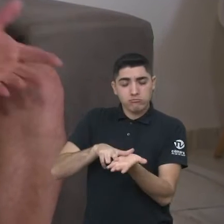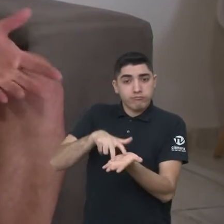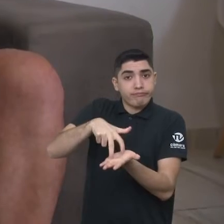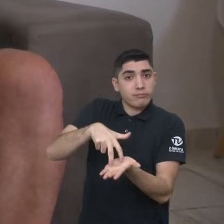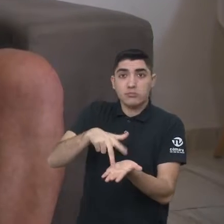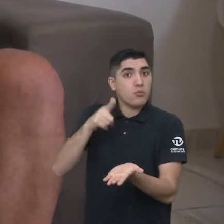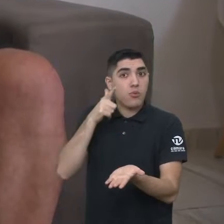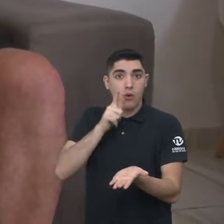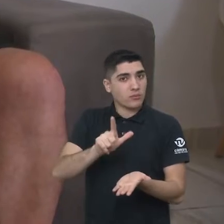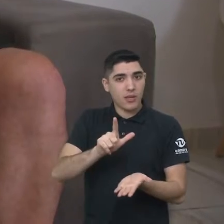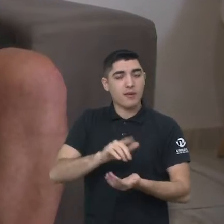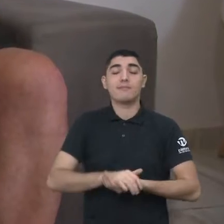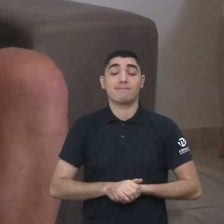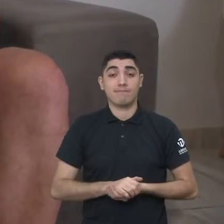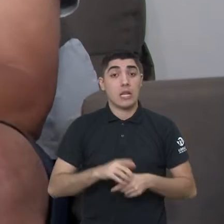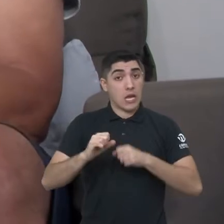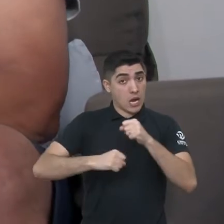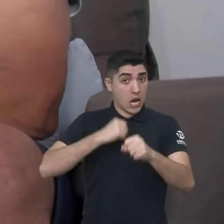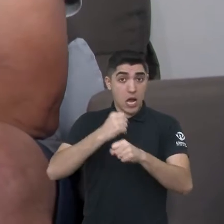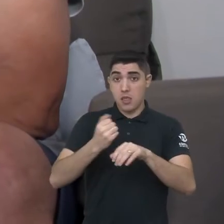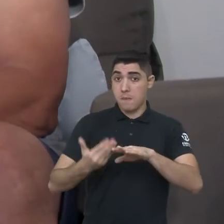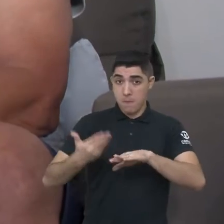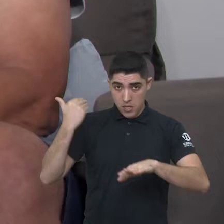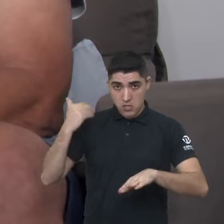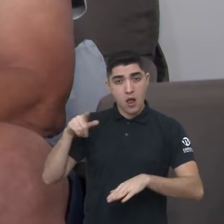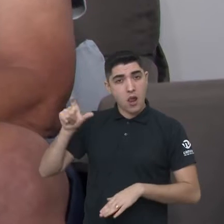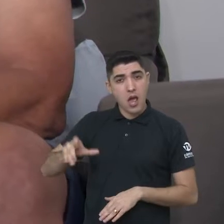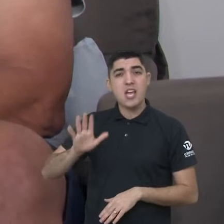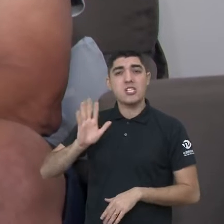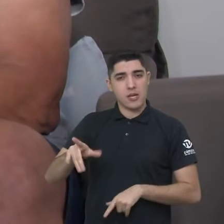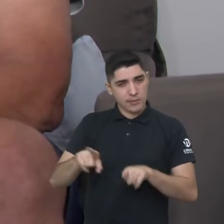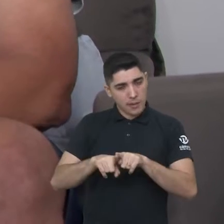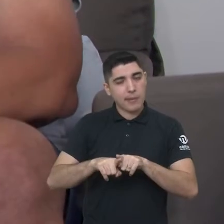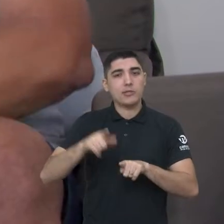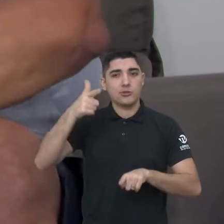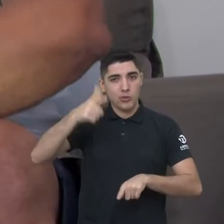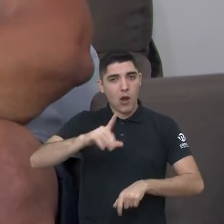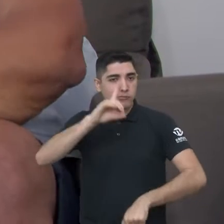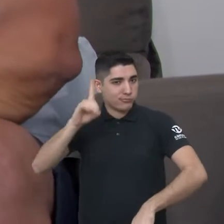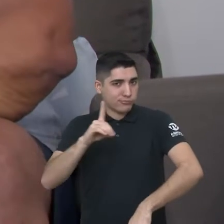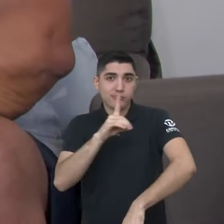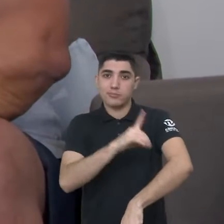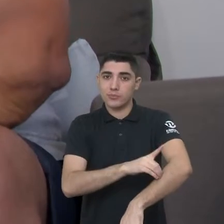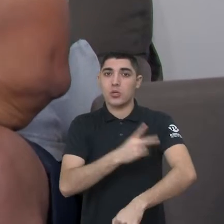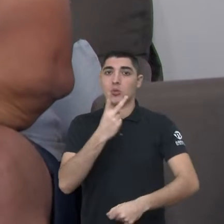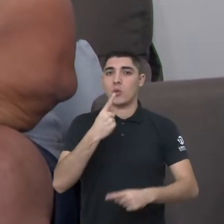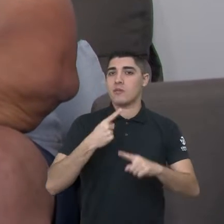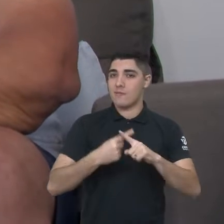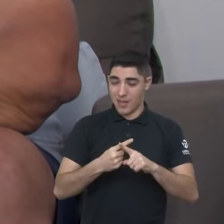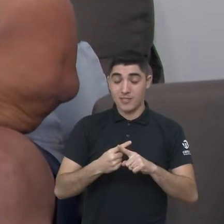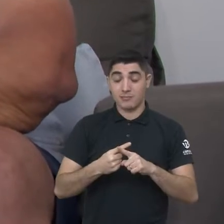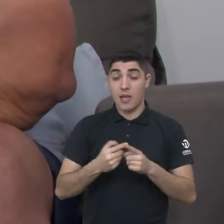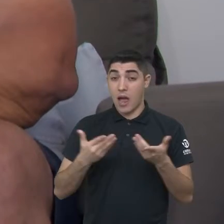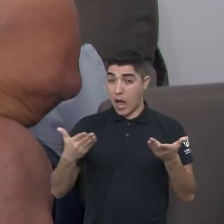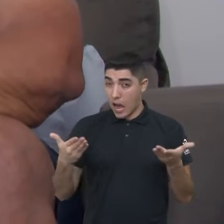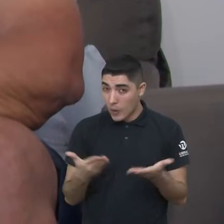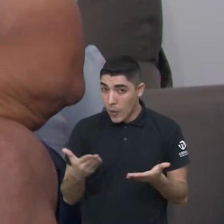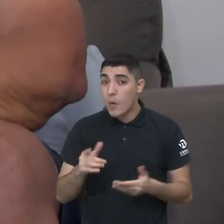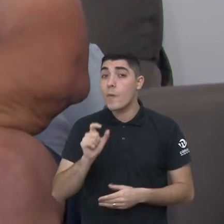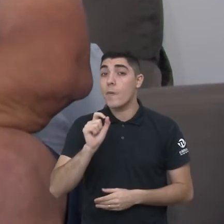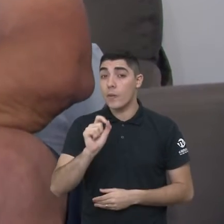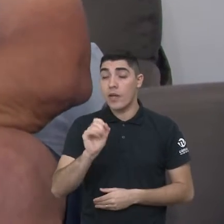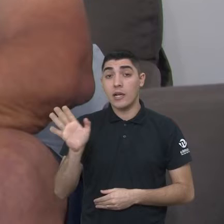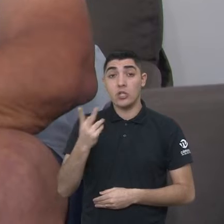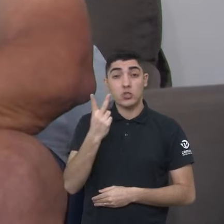mal conseguia levantar da cama. No ano passado, ele foi vítima do mosquito Aedes aegypti novamente, e desta